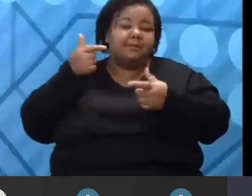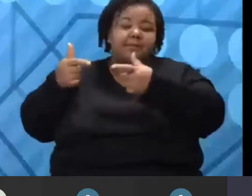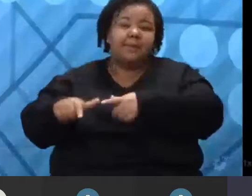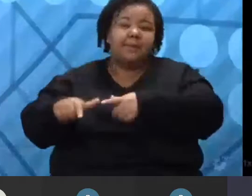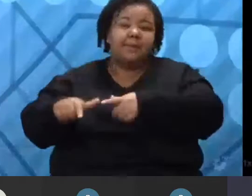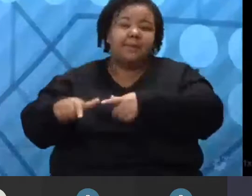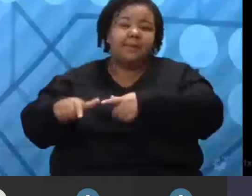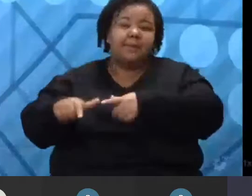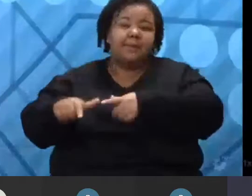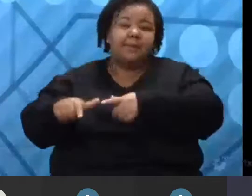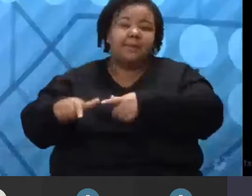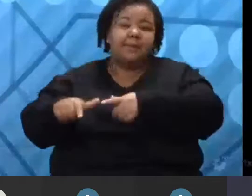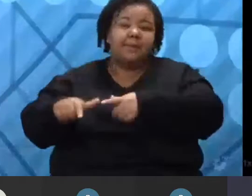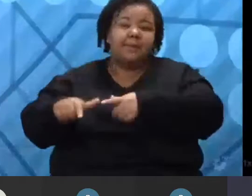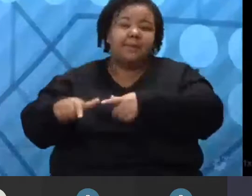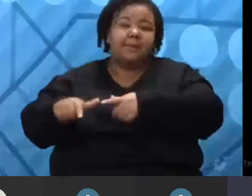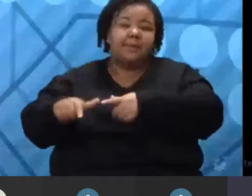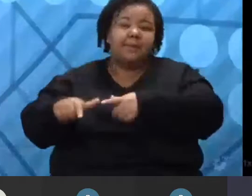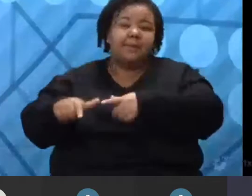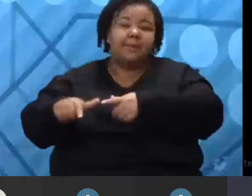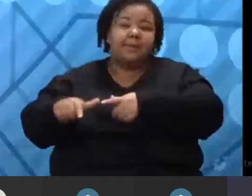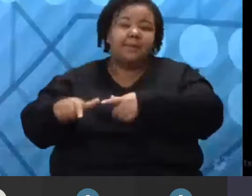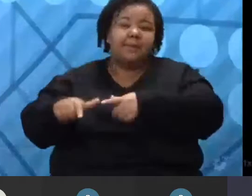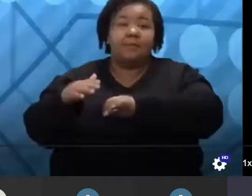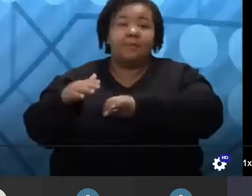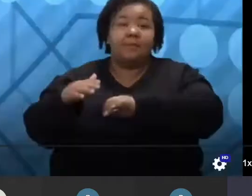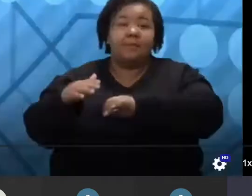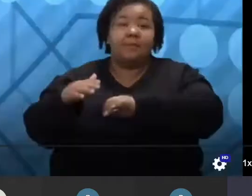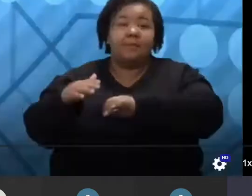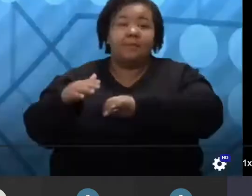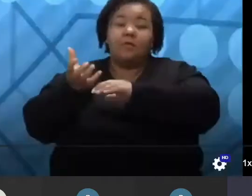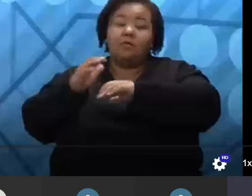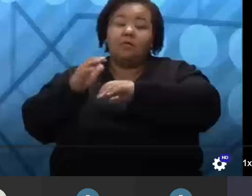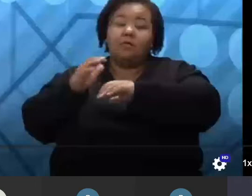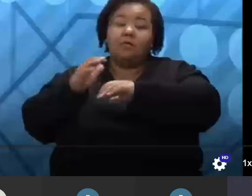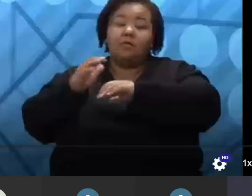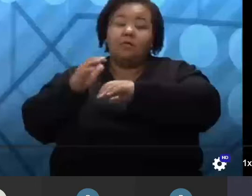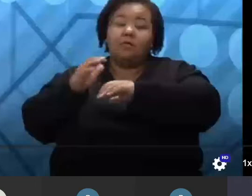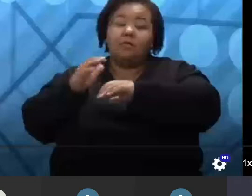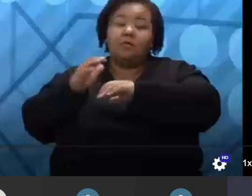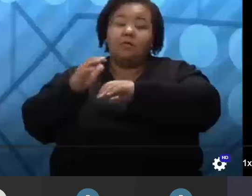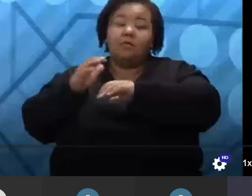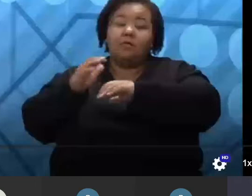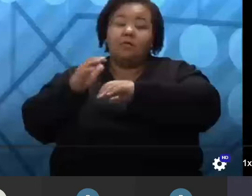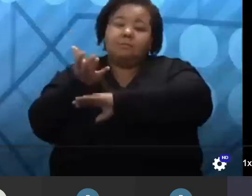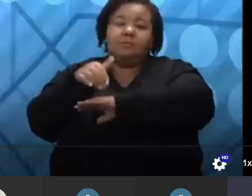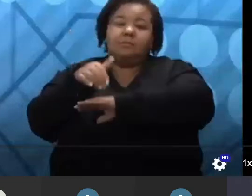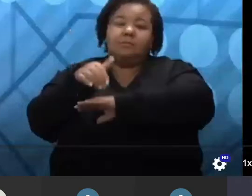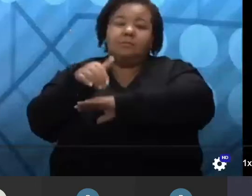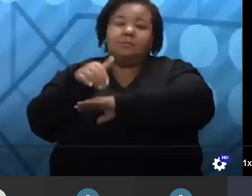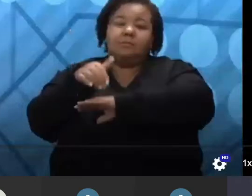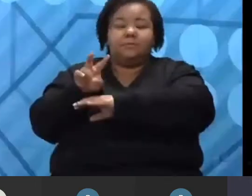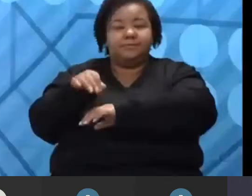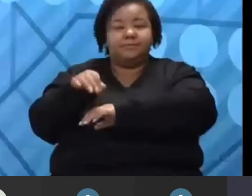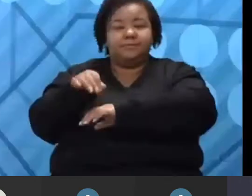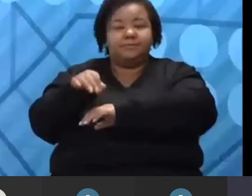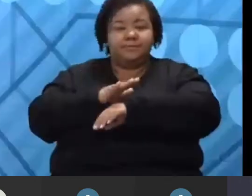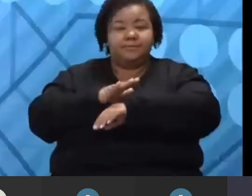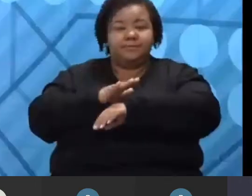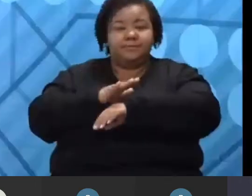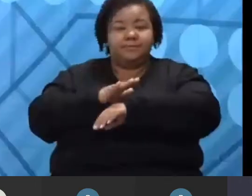cultura. Então, lembrar de deixar a placa com o fundo para cima, a tampa para baixo, para que você conserve aí esse meio de cultura por mais